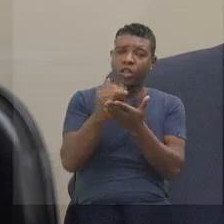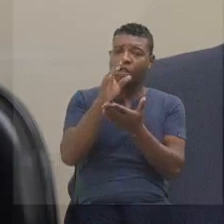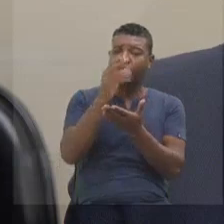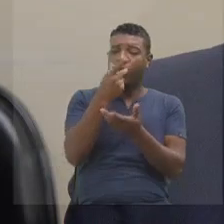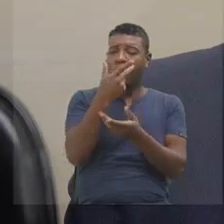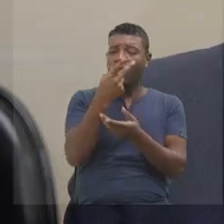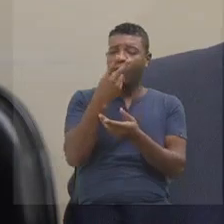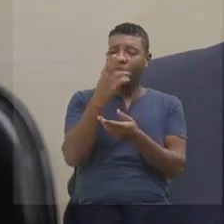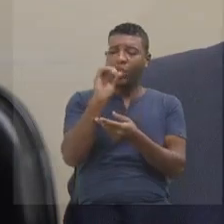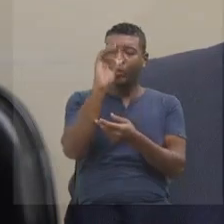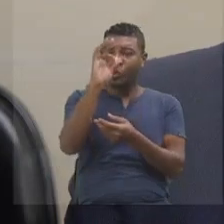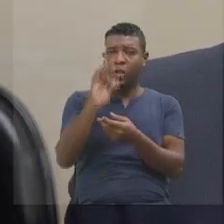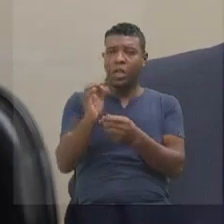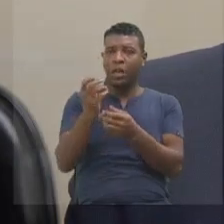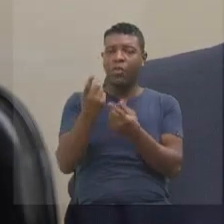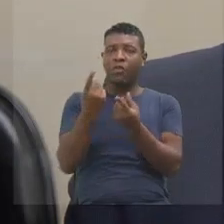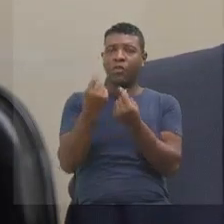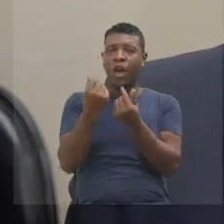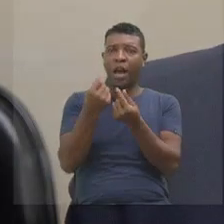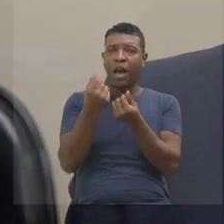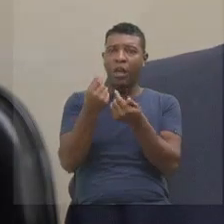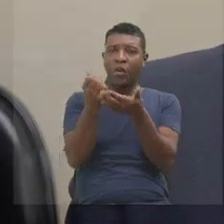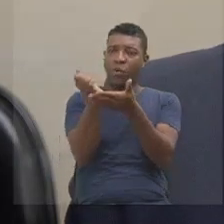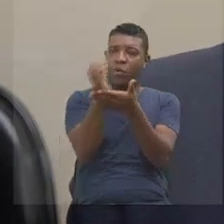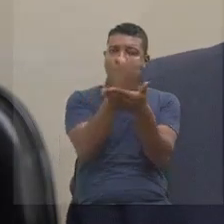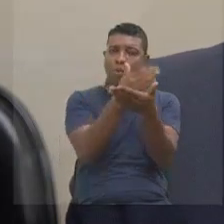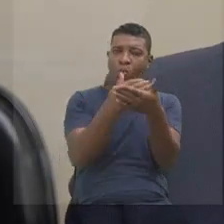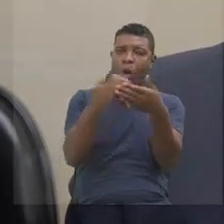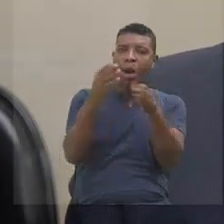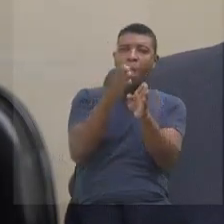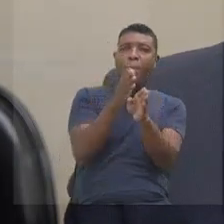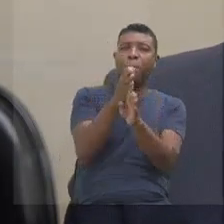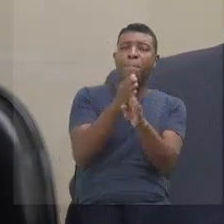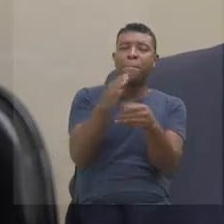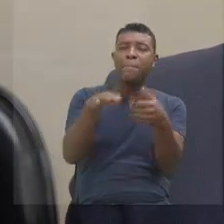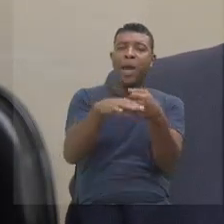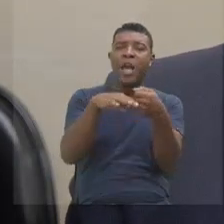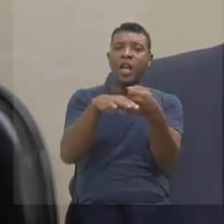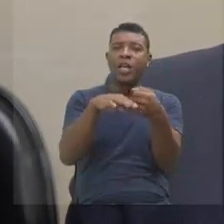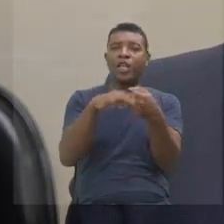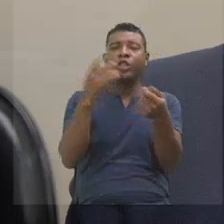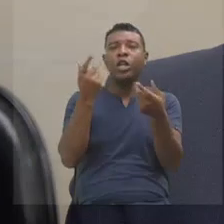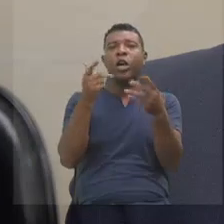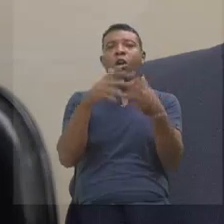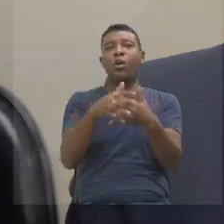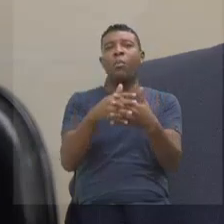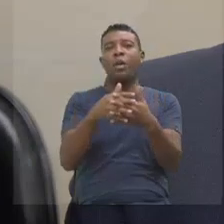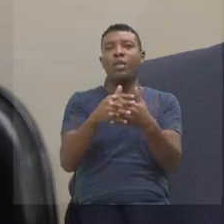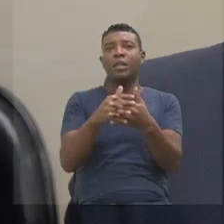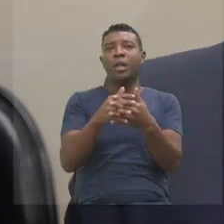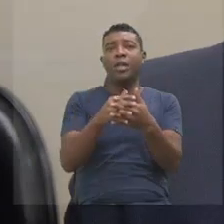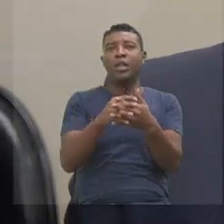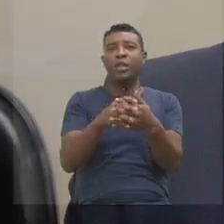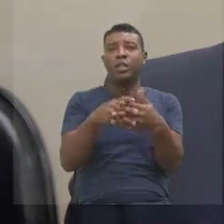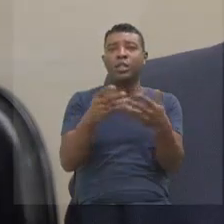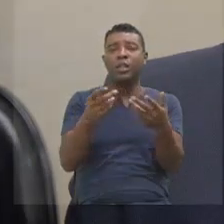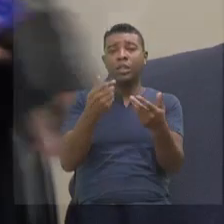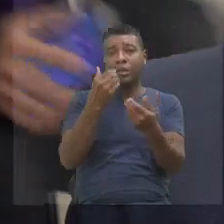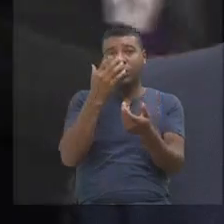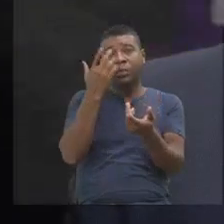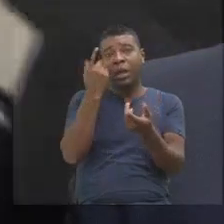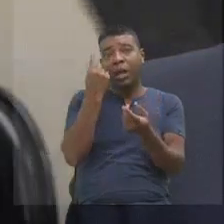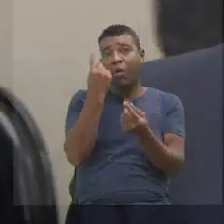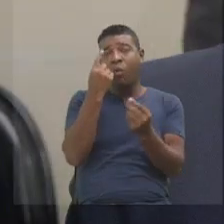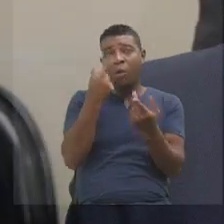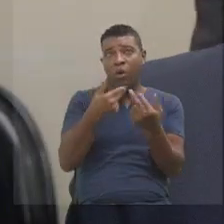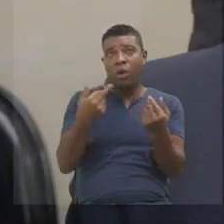complexidades para não aumentar muita demanda só naquela cinco cidades de alta complexidade isso é um